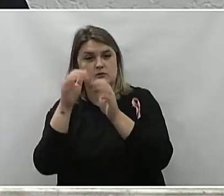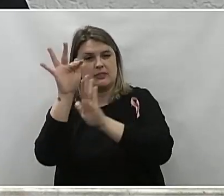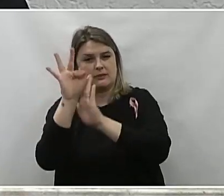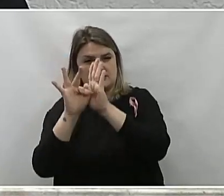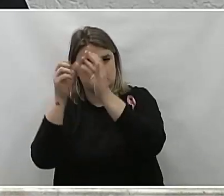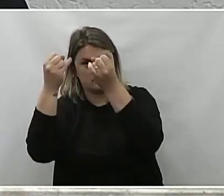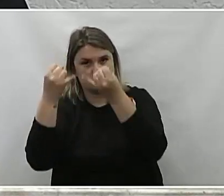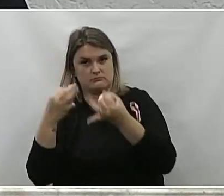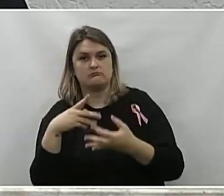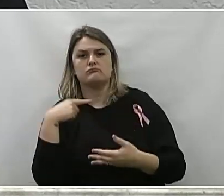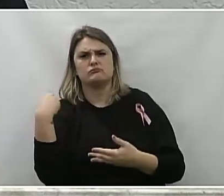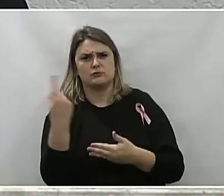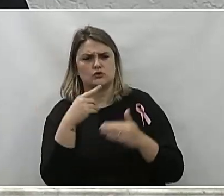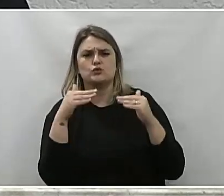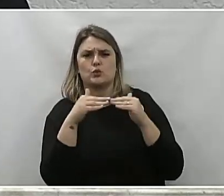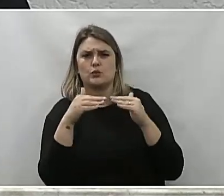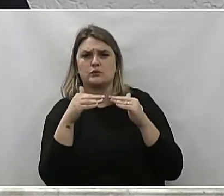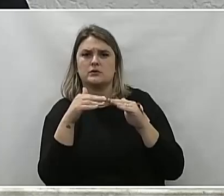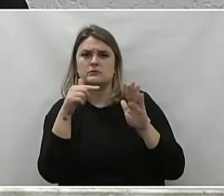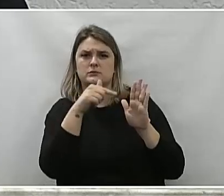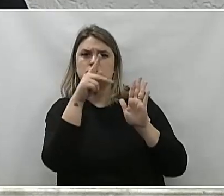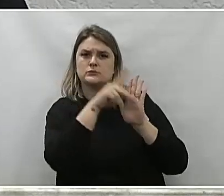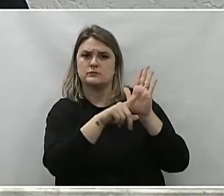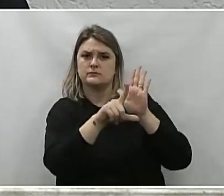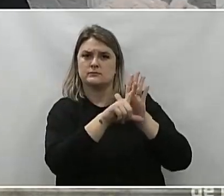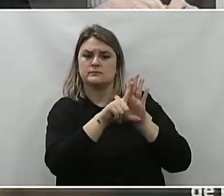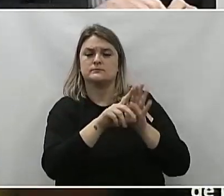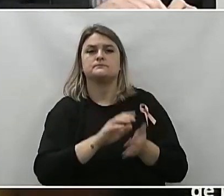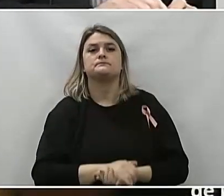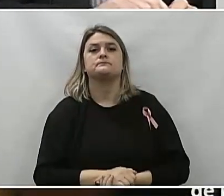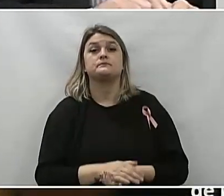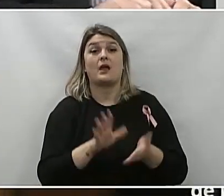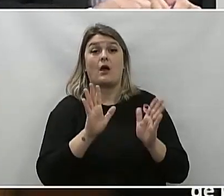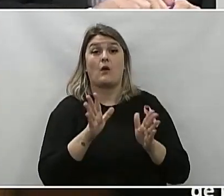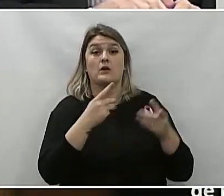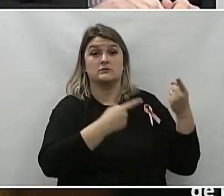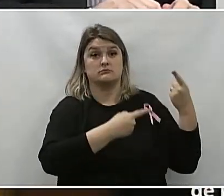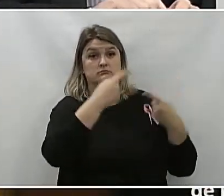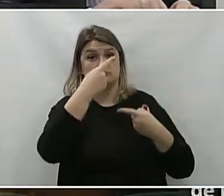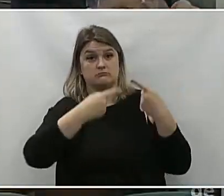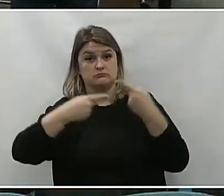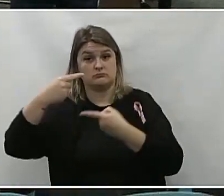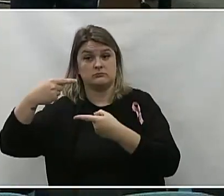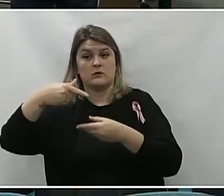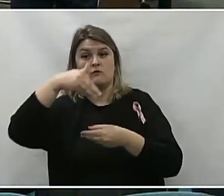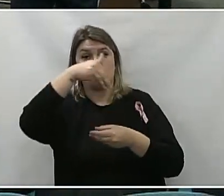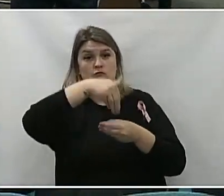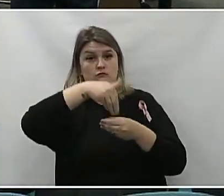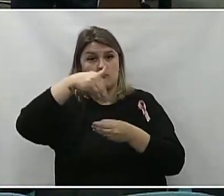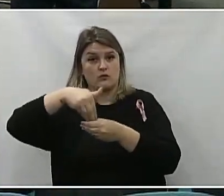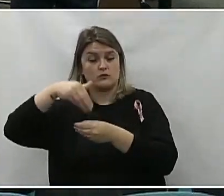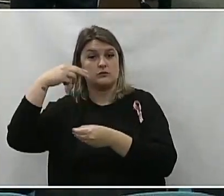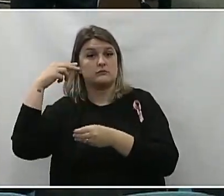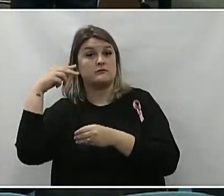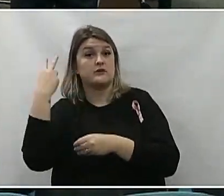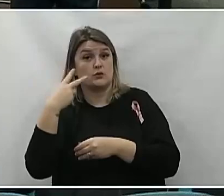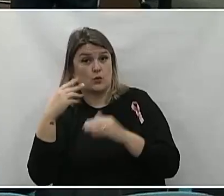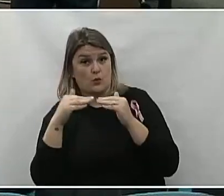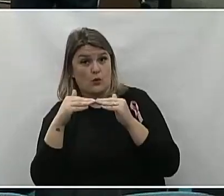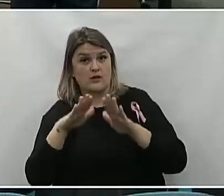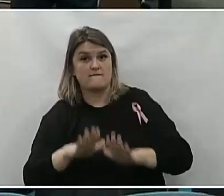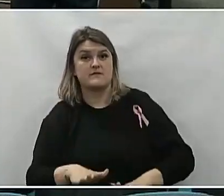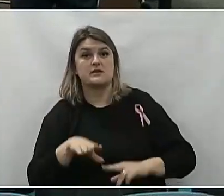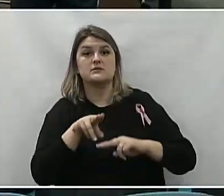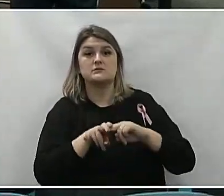justificativa e oferecemos parecer favorável é o parecer em discussão em votação senhores vereadores que